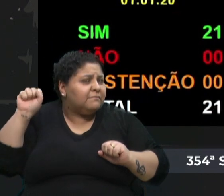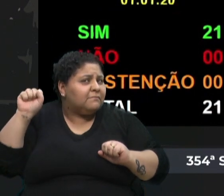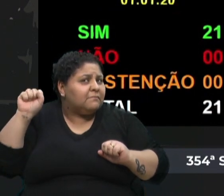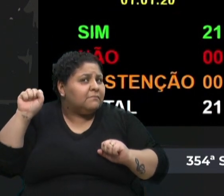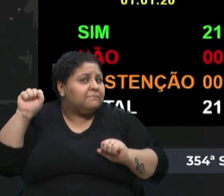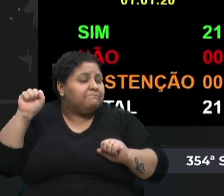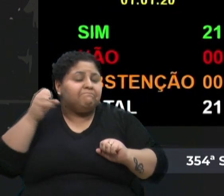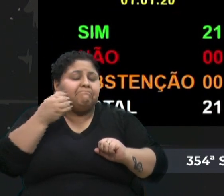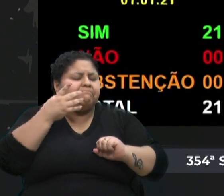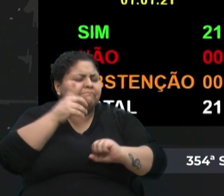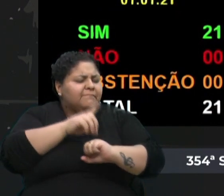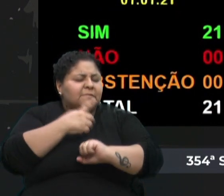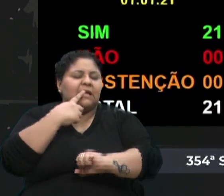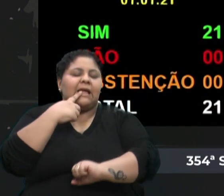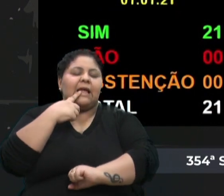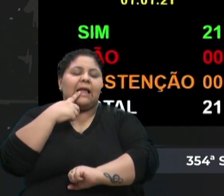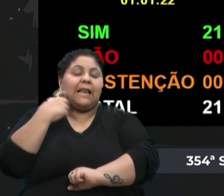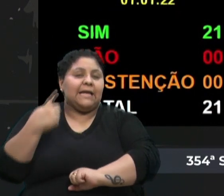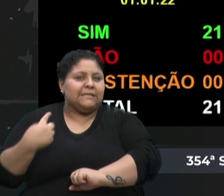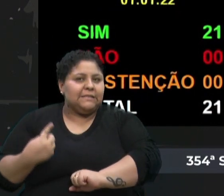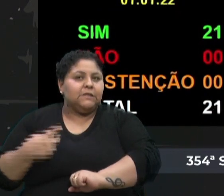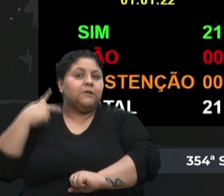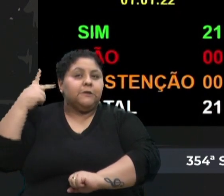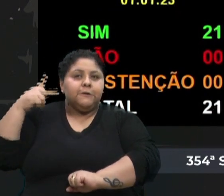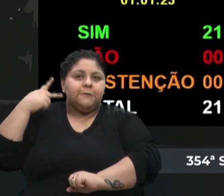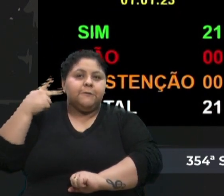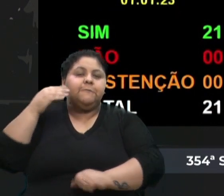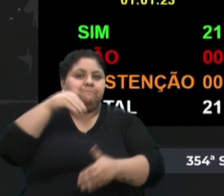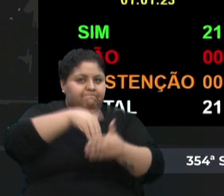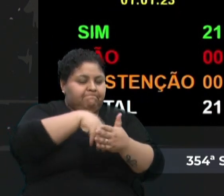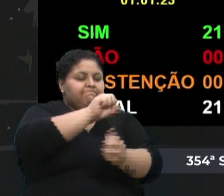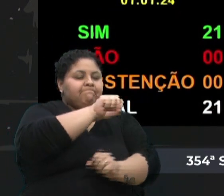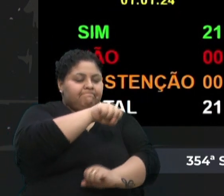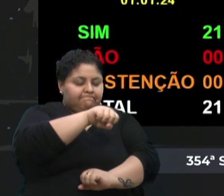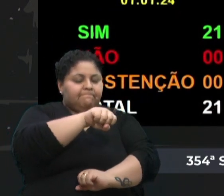Tudo bem. Vereadora Gladys Frisso vota sim.